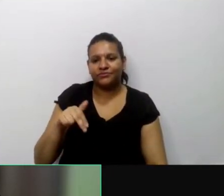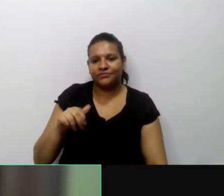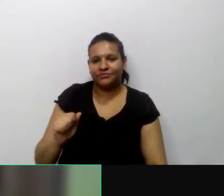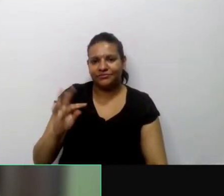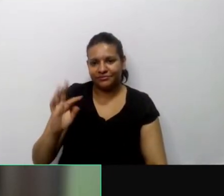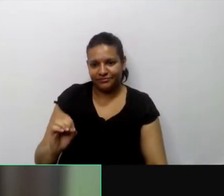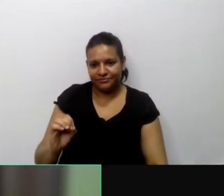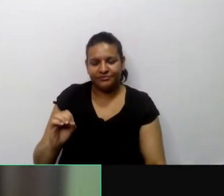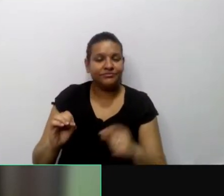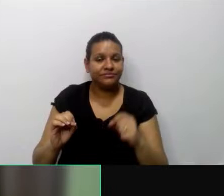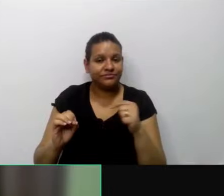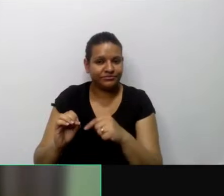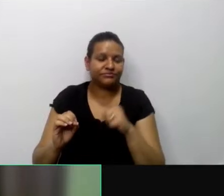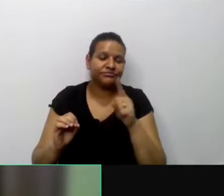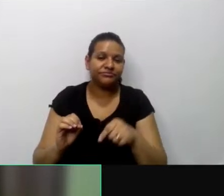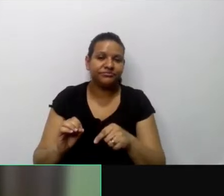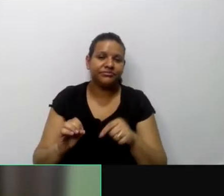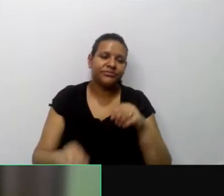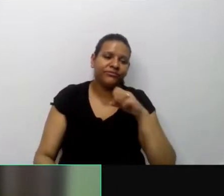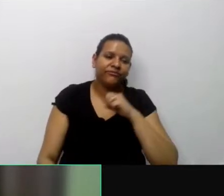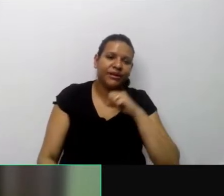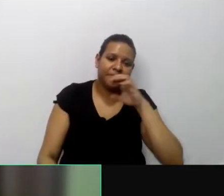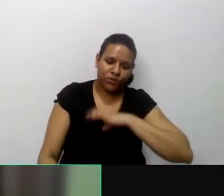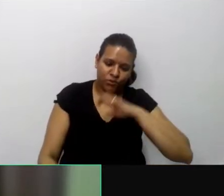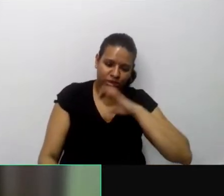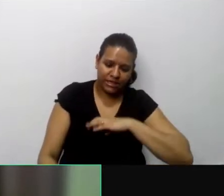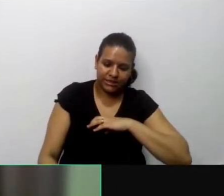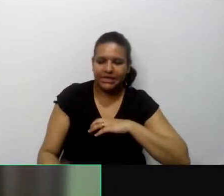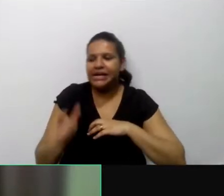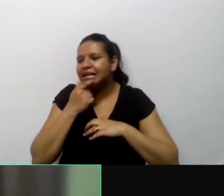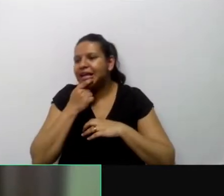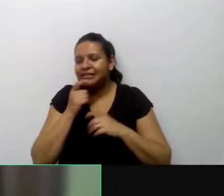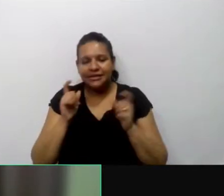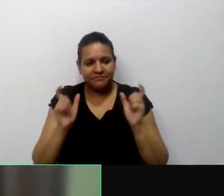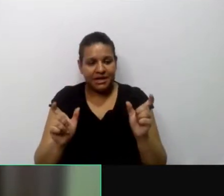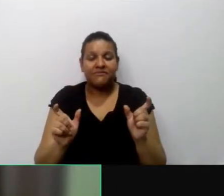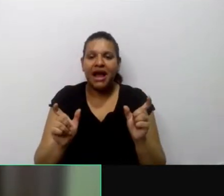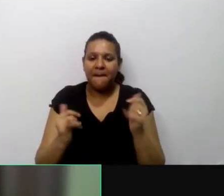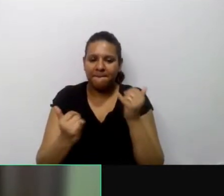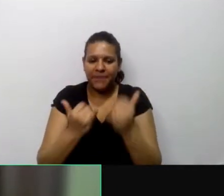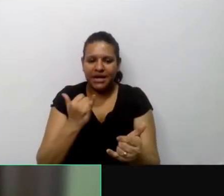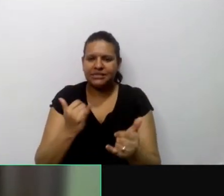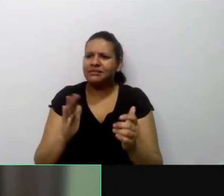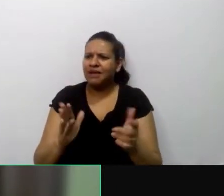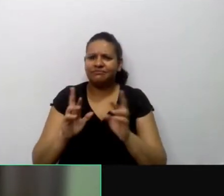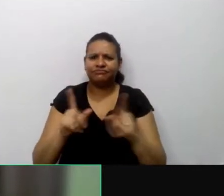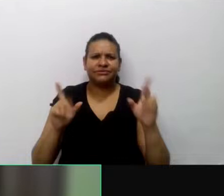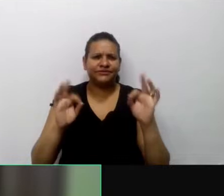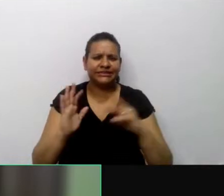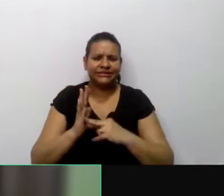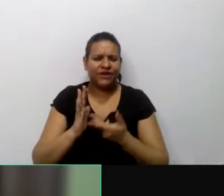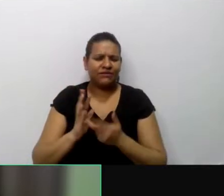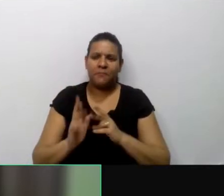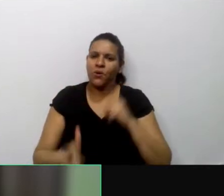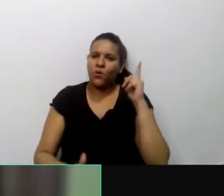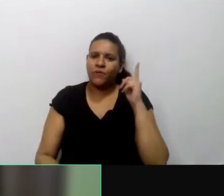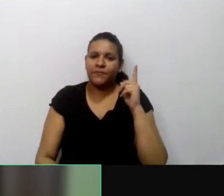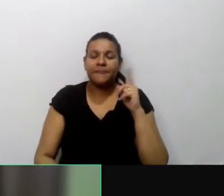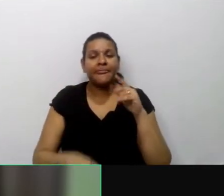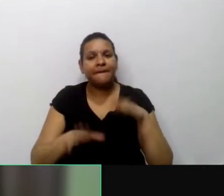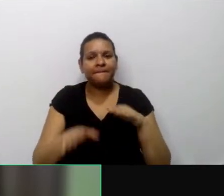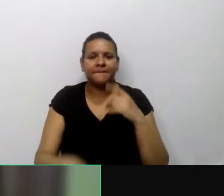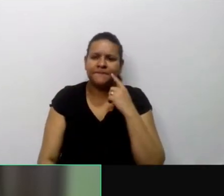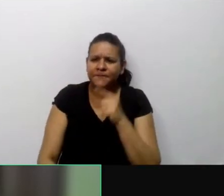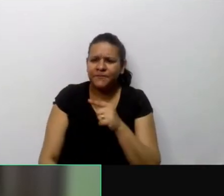os cognatos, né? Eles são aqueles que são parecidos, as palavras que são mais próximas e que o estudante que tem um nível mais básico de língua inglesa vai se sentir